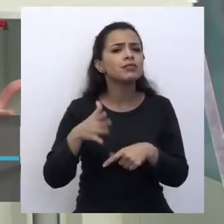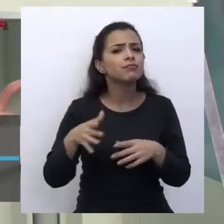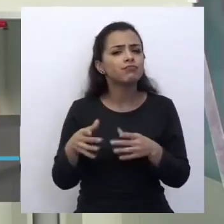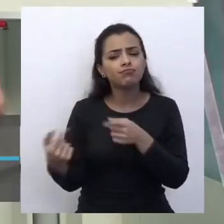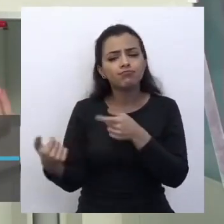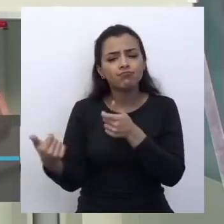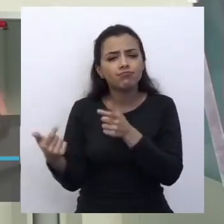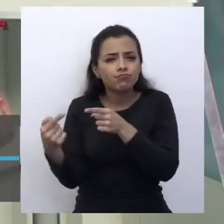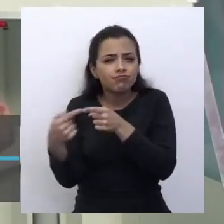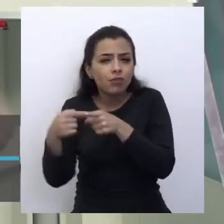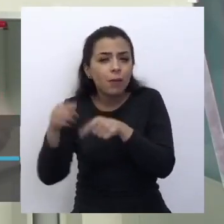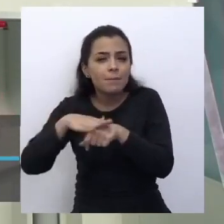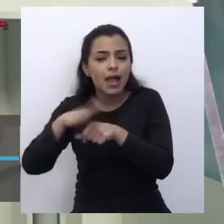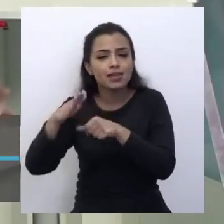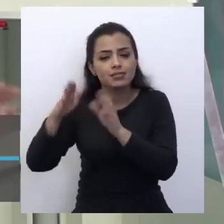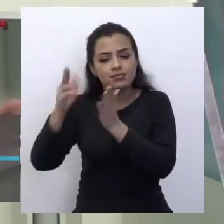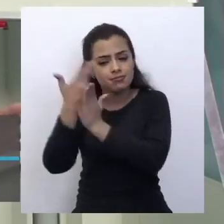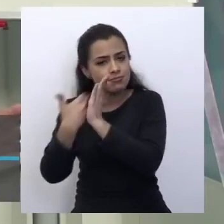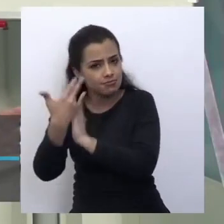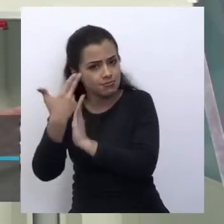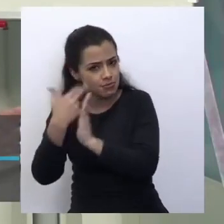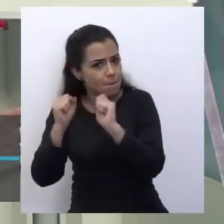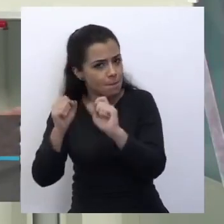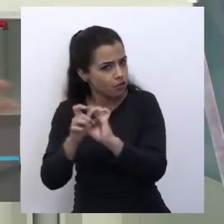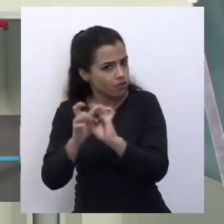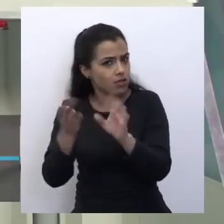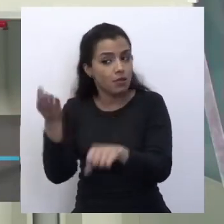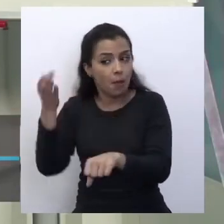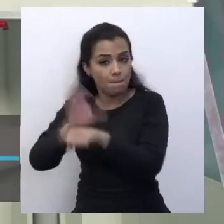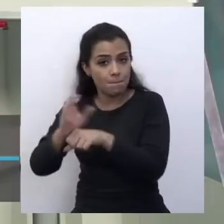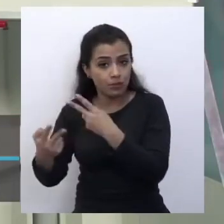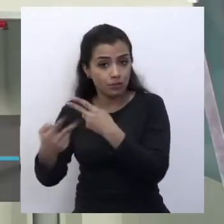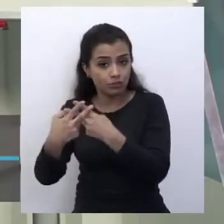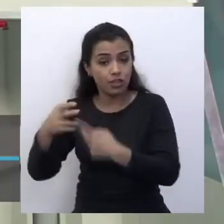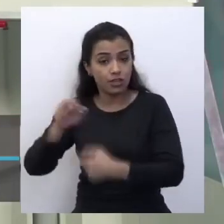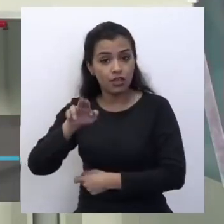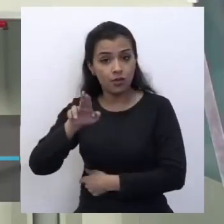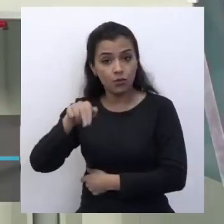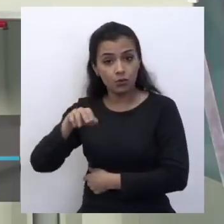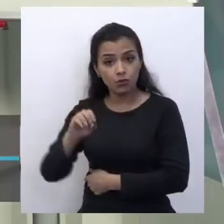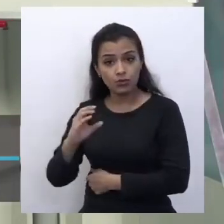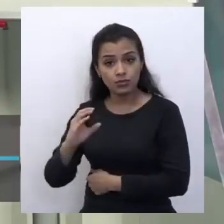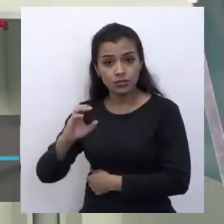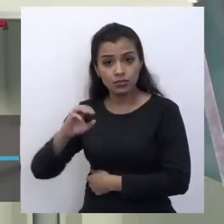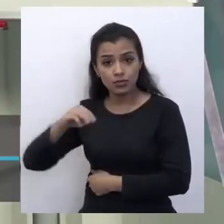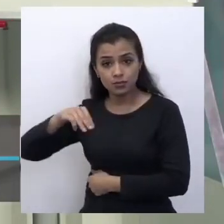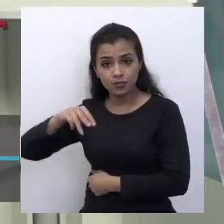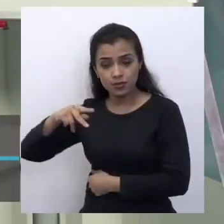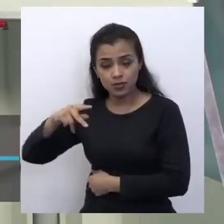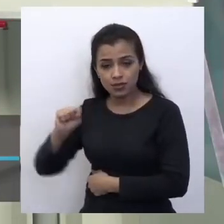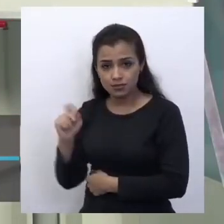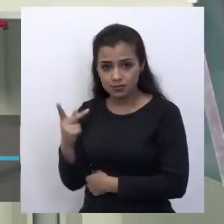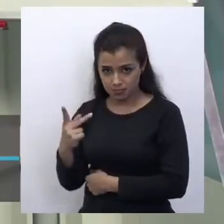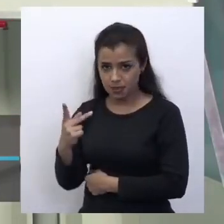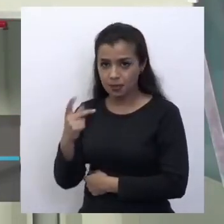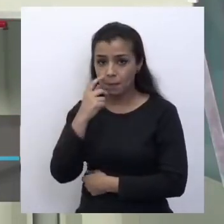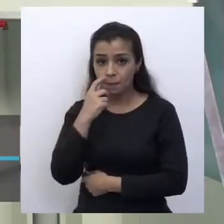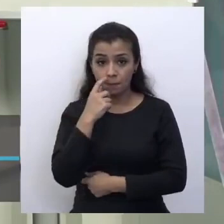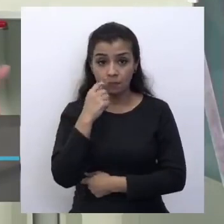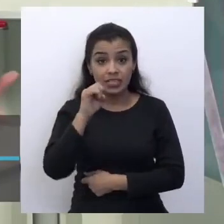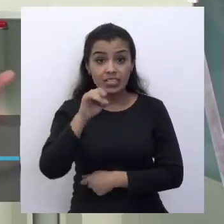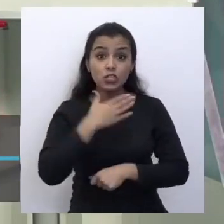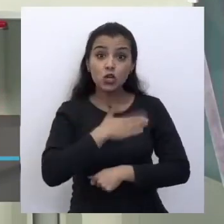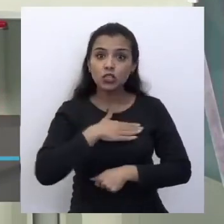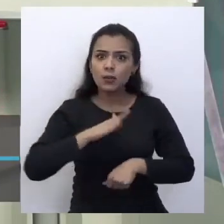de um desenho, faz um desenho, posta no hashtag EuNoCMSP do Instagram. Quem curte mais fazer um videozinho, tirar uma foto, mexer